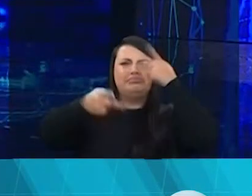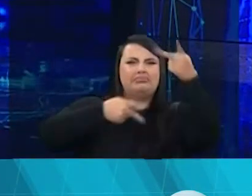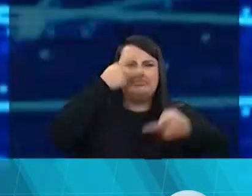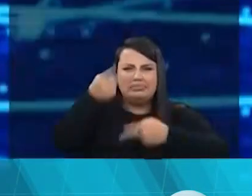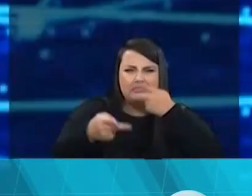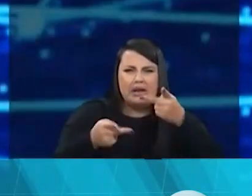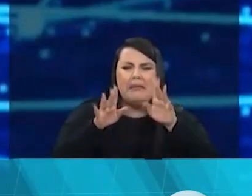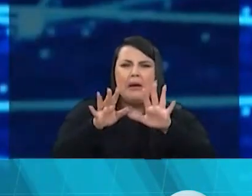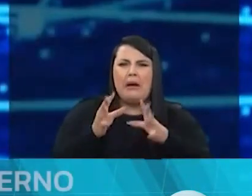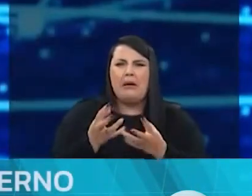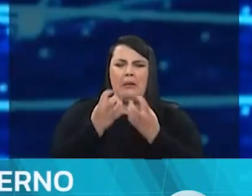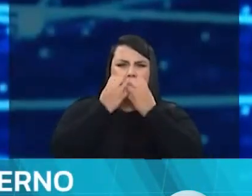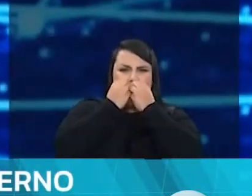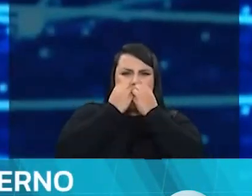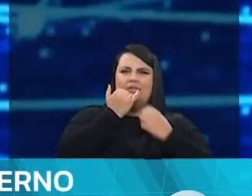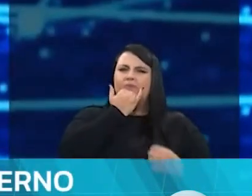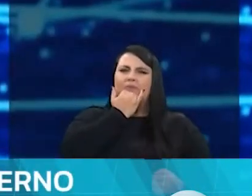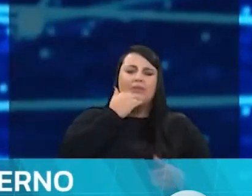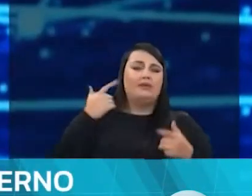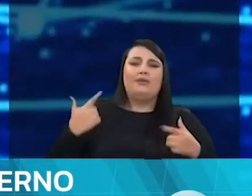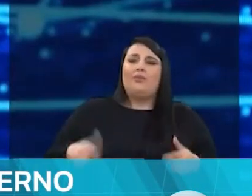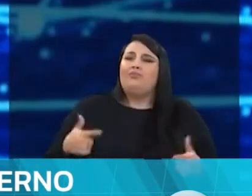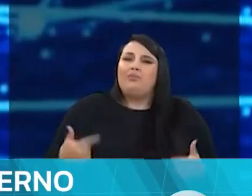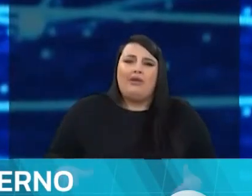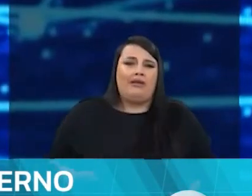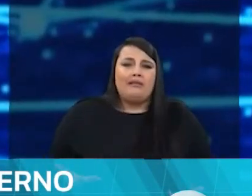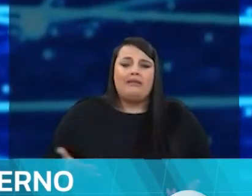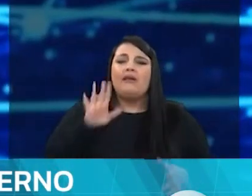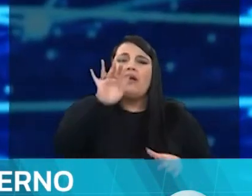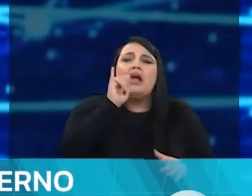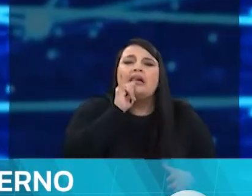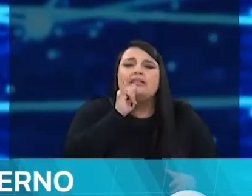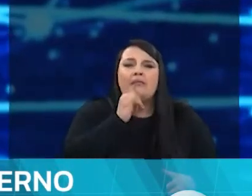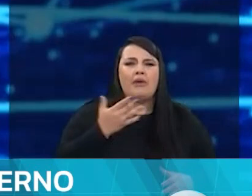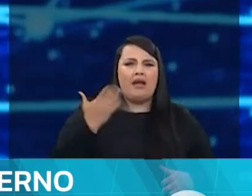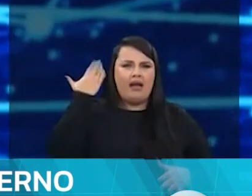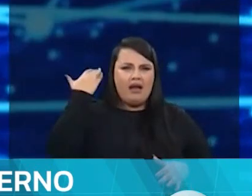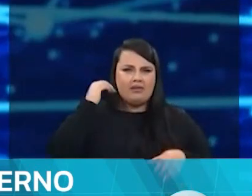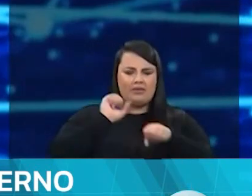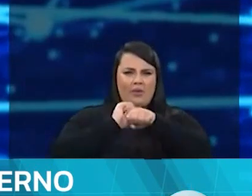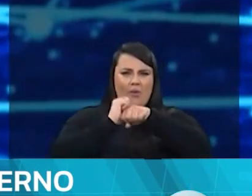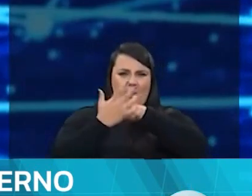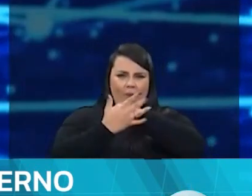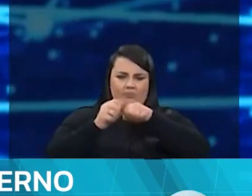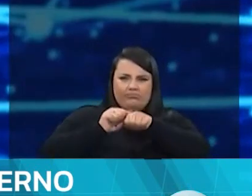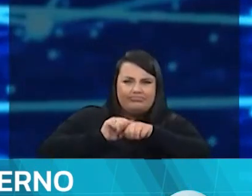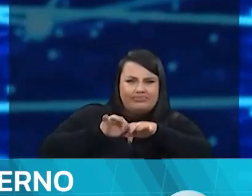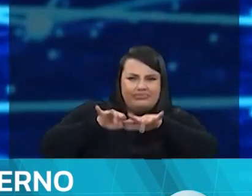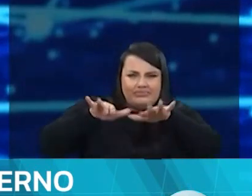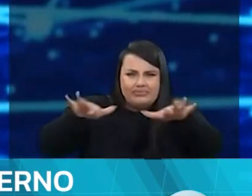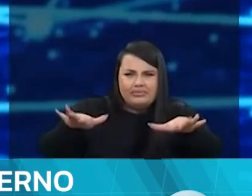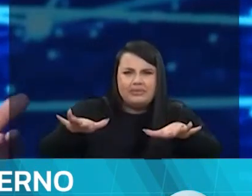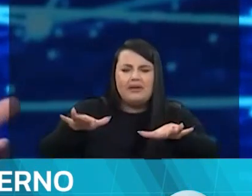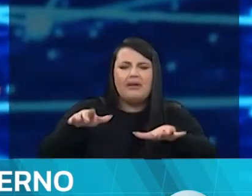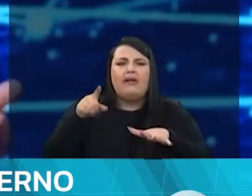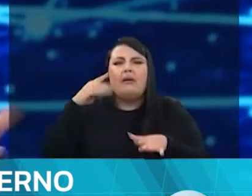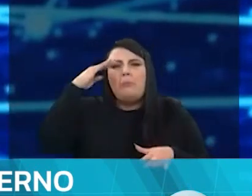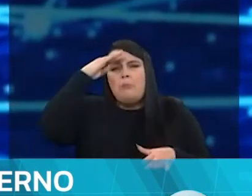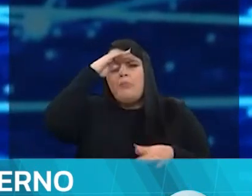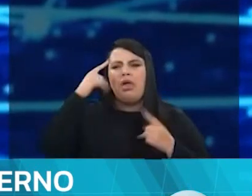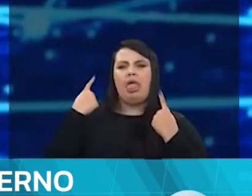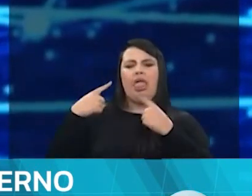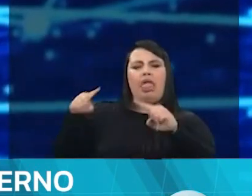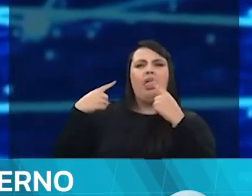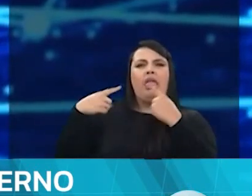fez pouco caso de quase 700 mil pessoas que morreram. Soluçava, imitando a falta de ar, de pessoas que